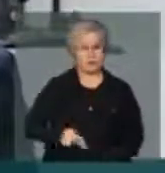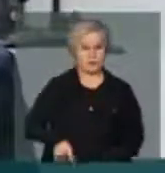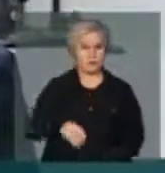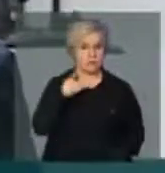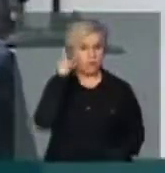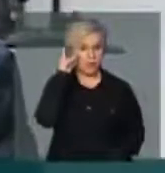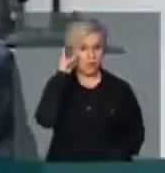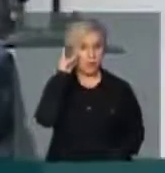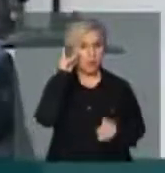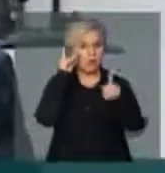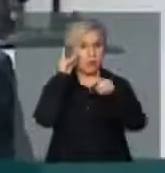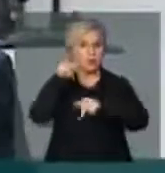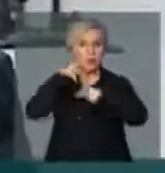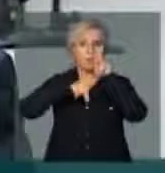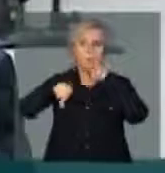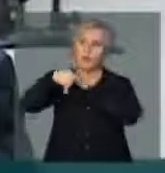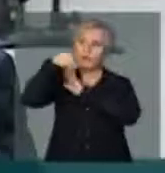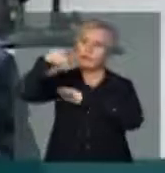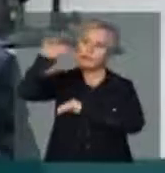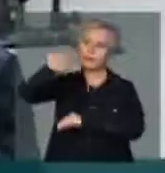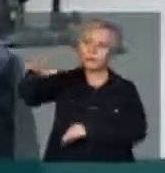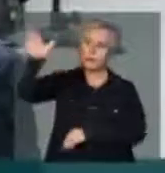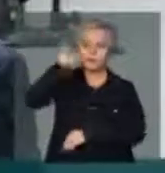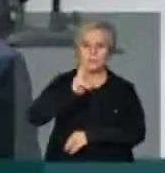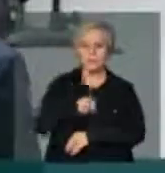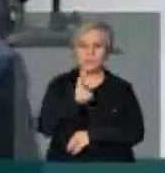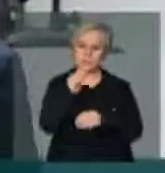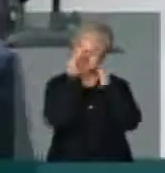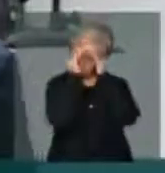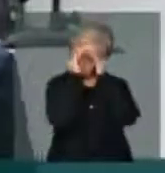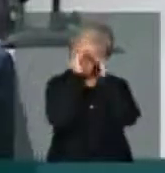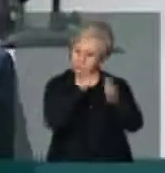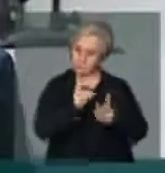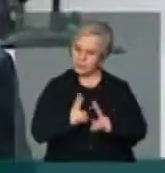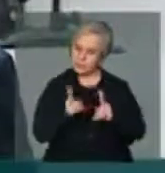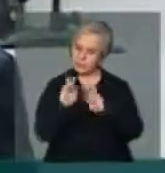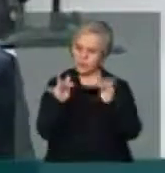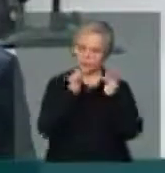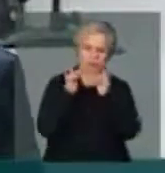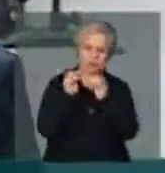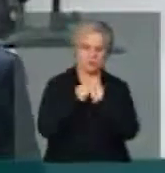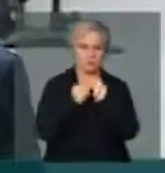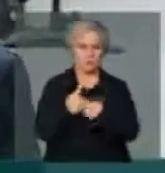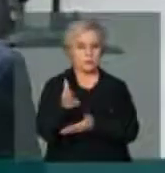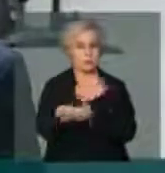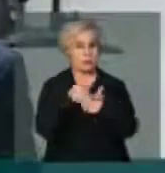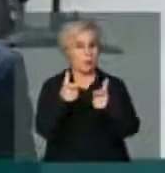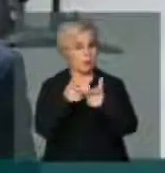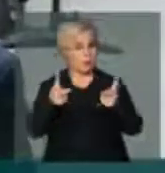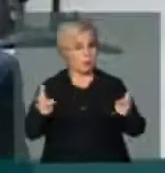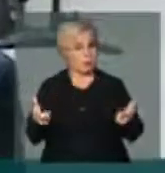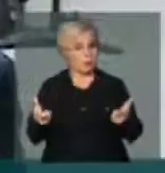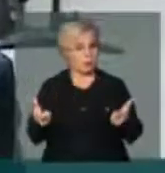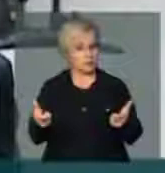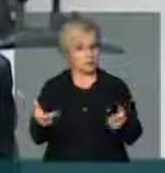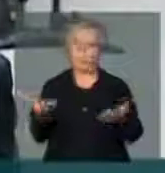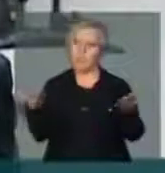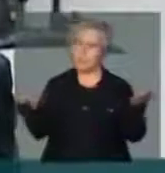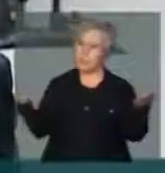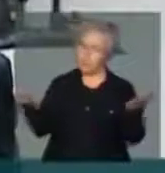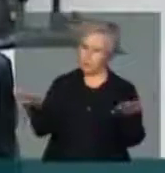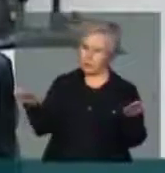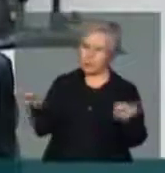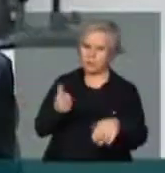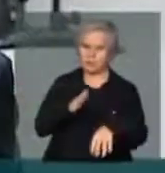Nordeste. É um povo que sempre respeitou, que sempre politicamente foi alinhado, ajudou a maioria. E agora chegou o